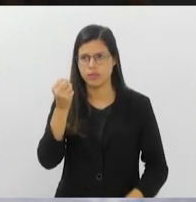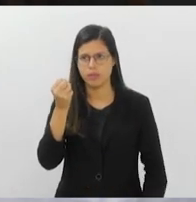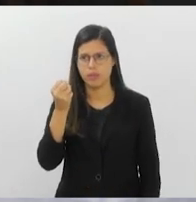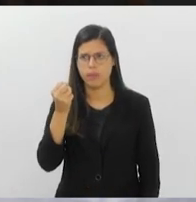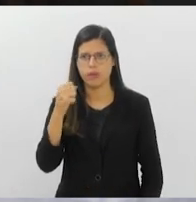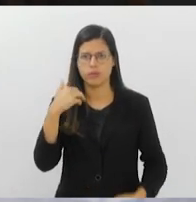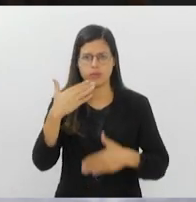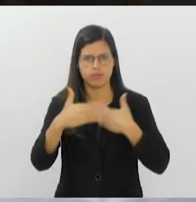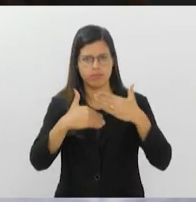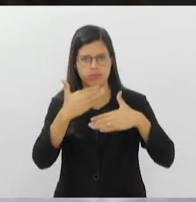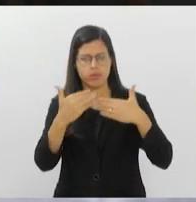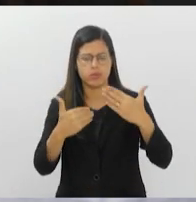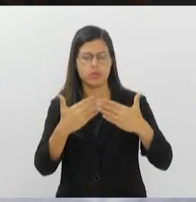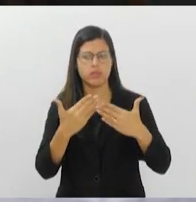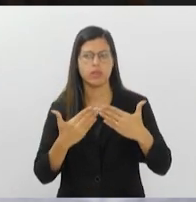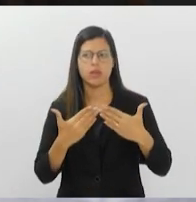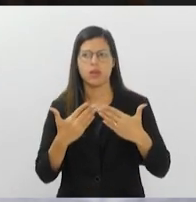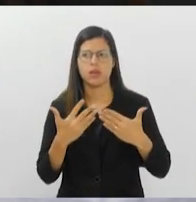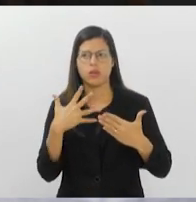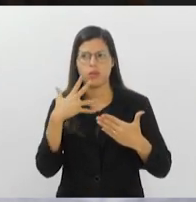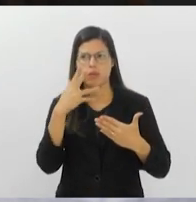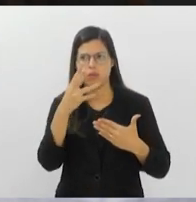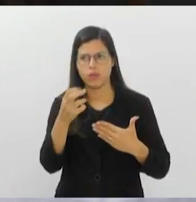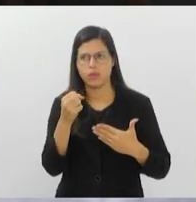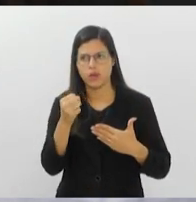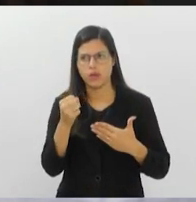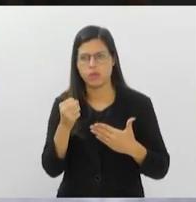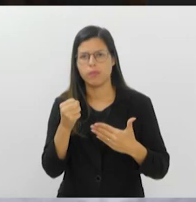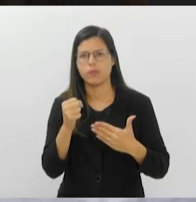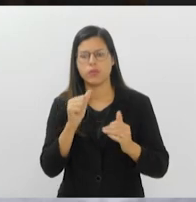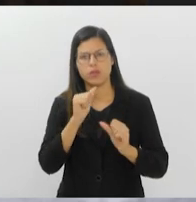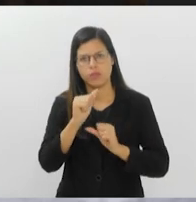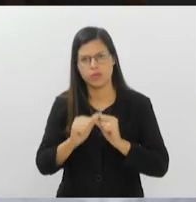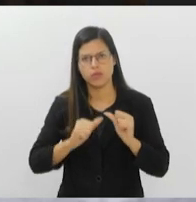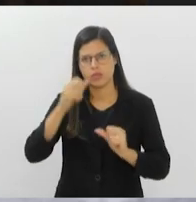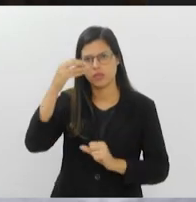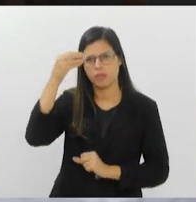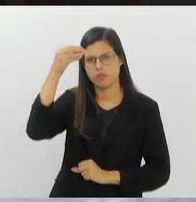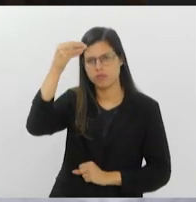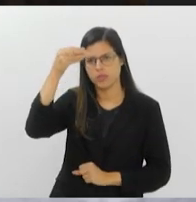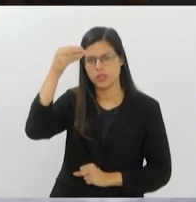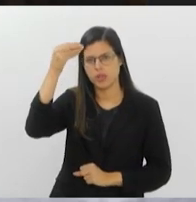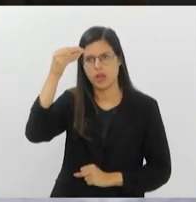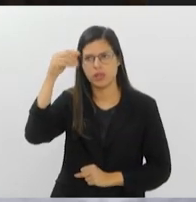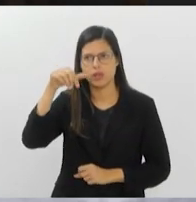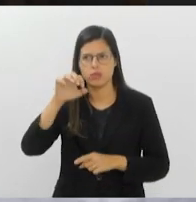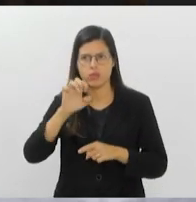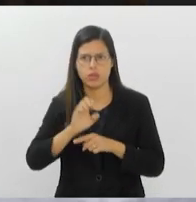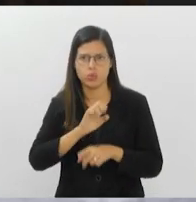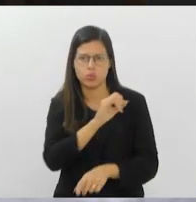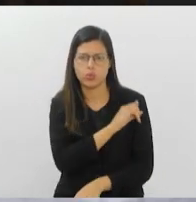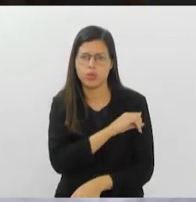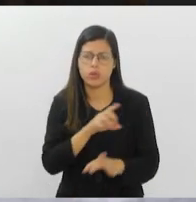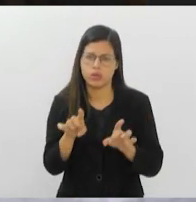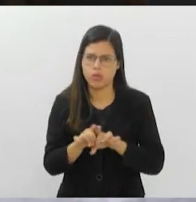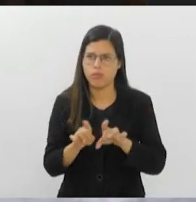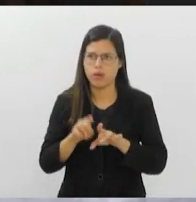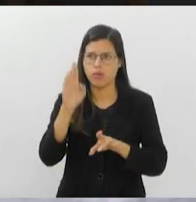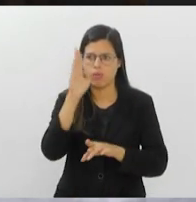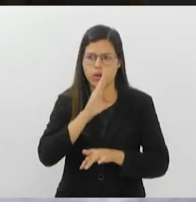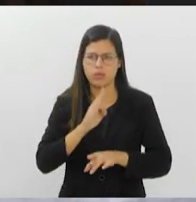desses processos, né, de fortalecimento da reforma psiquiátrica no Estado do Rio de Janeiro, mas em todo o Brasil. Então, eu